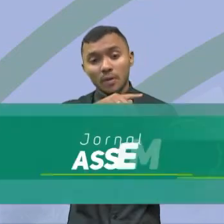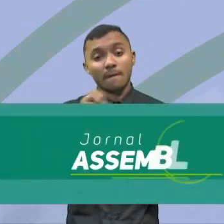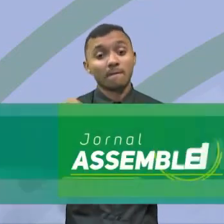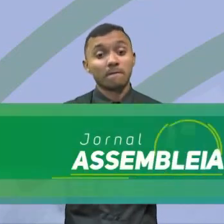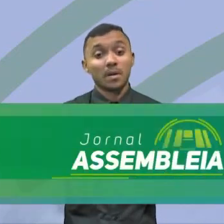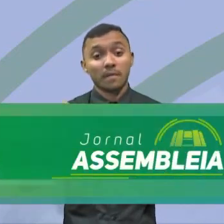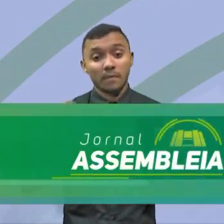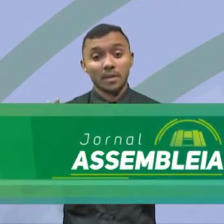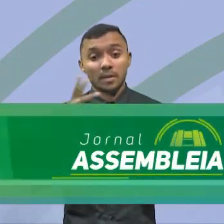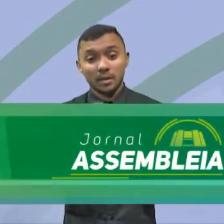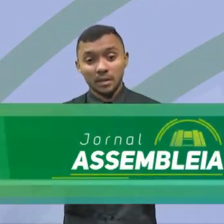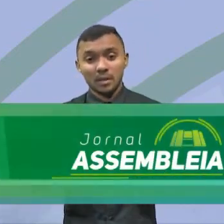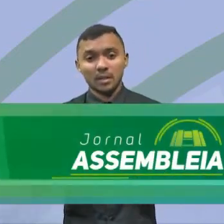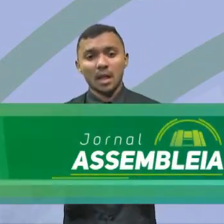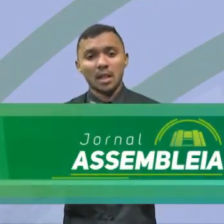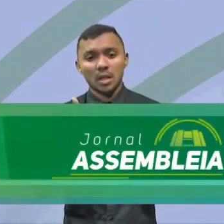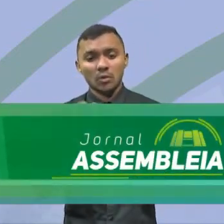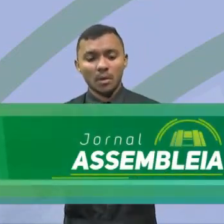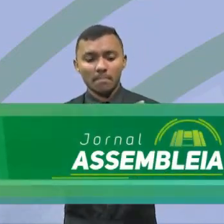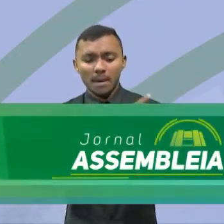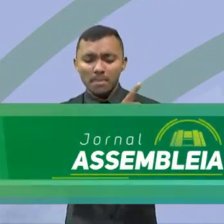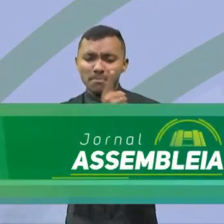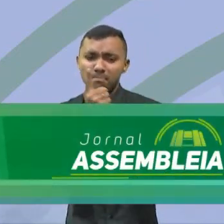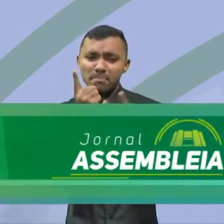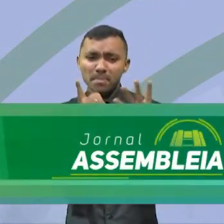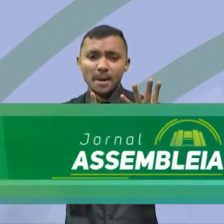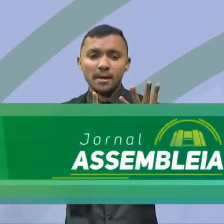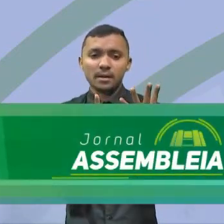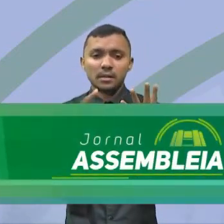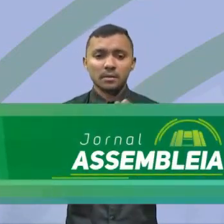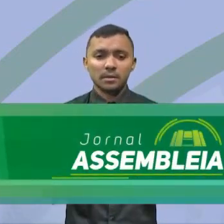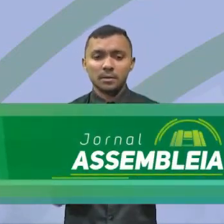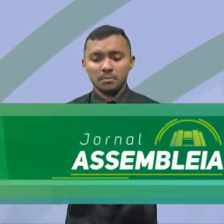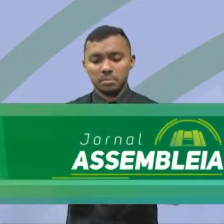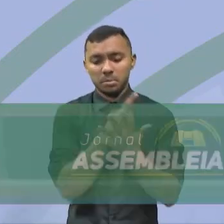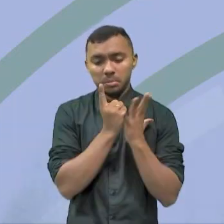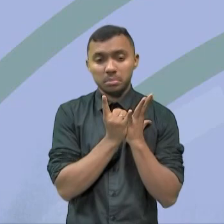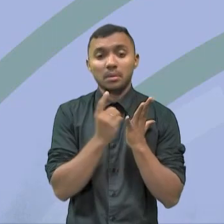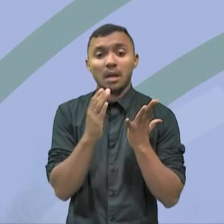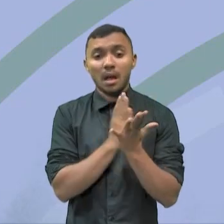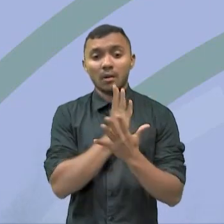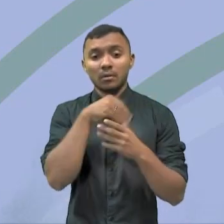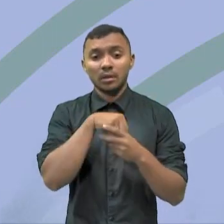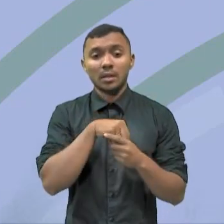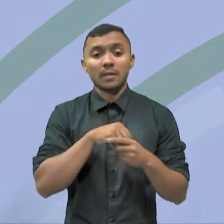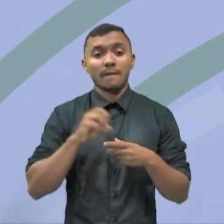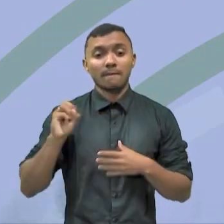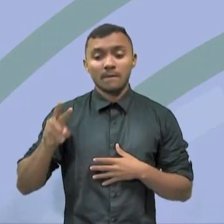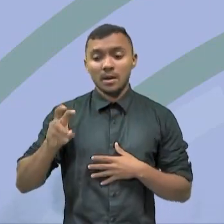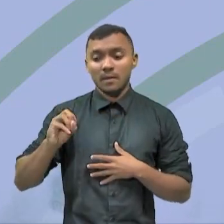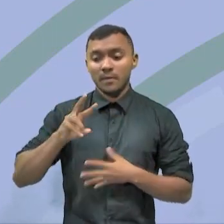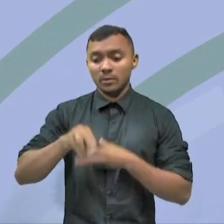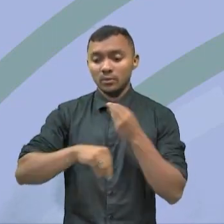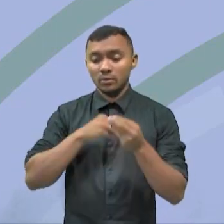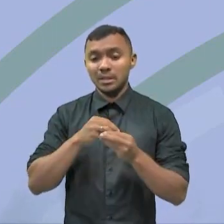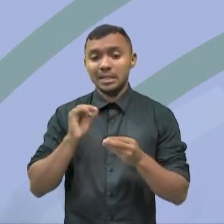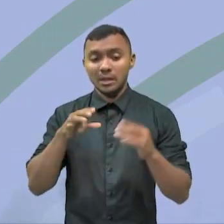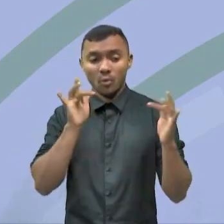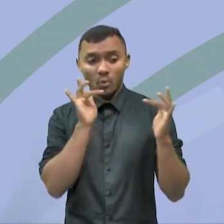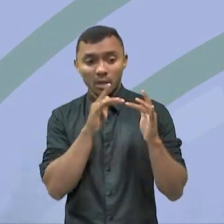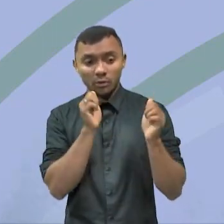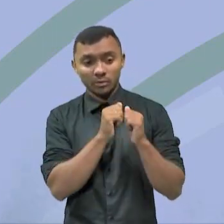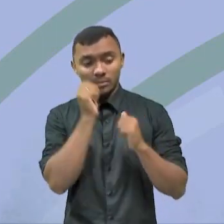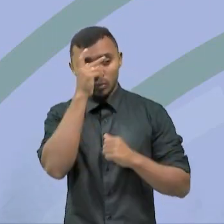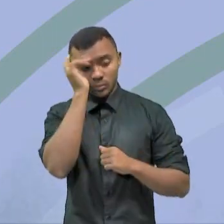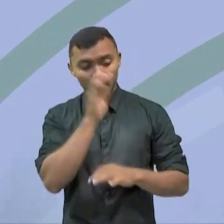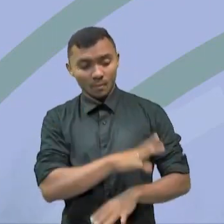tem 18 espinhos na lateral e no seu dorso. Esses espinhos, alguns deles têm veneno. Esse veneno, se entrar em contato com o ser humano, por